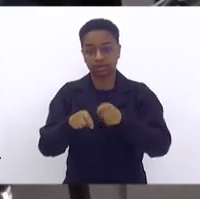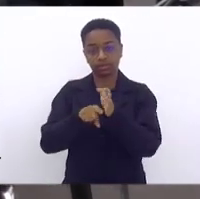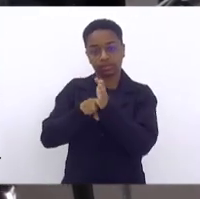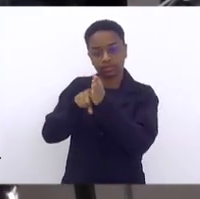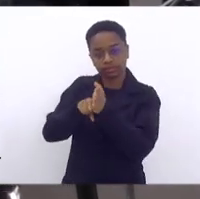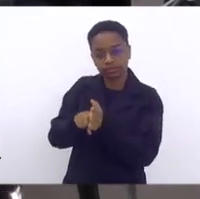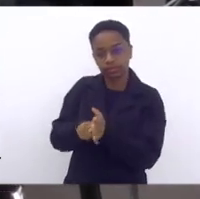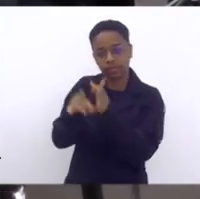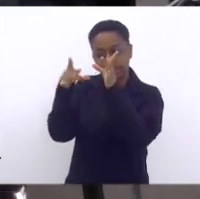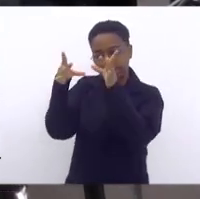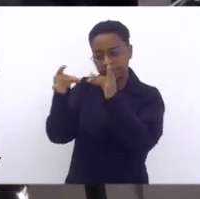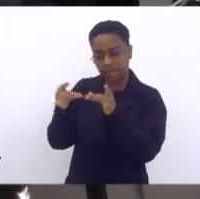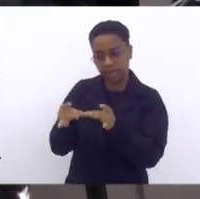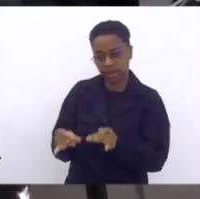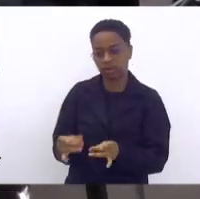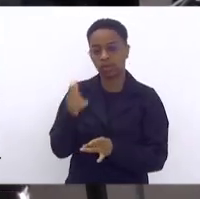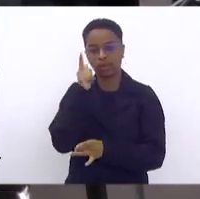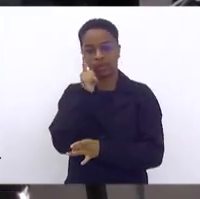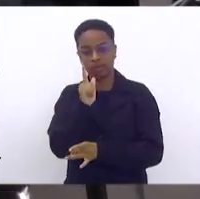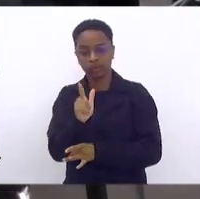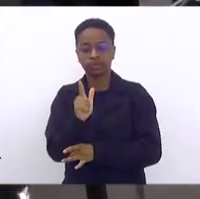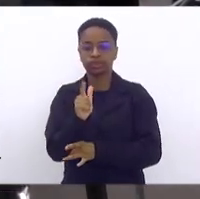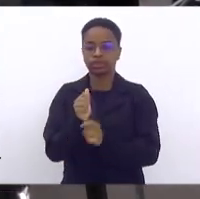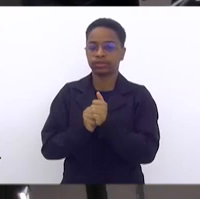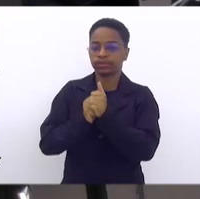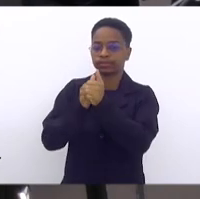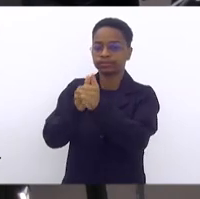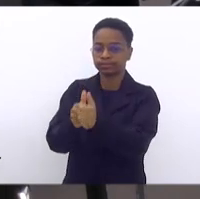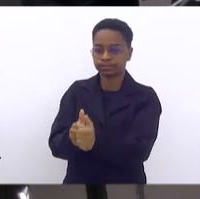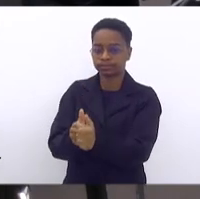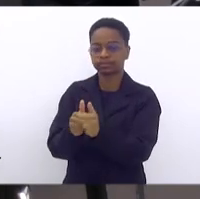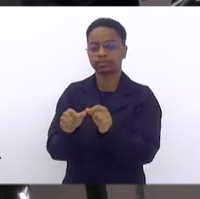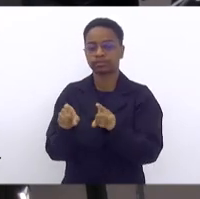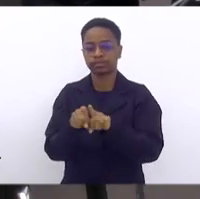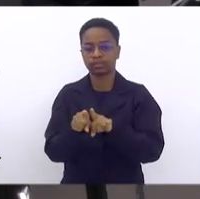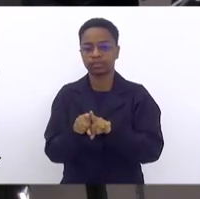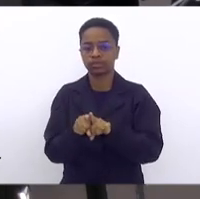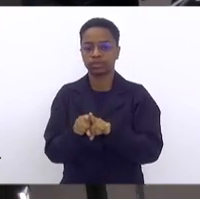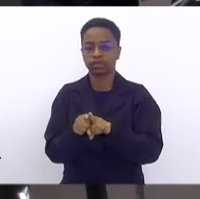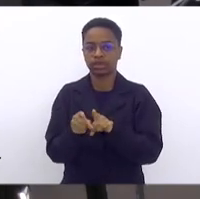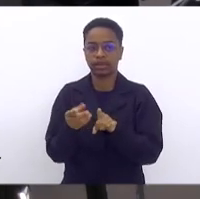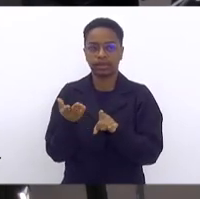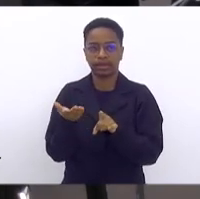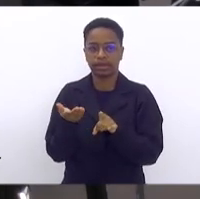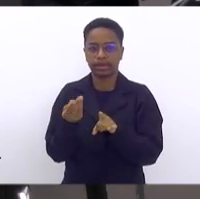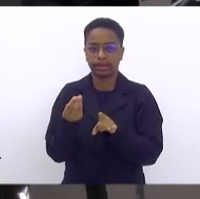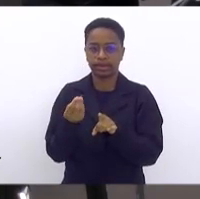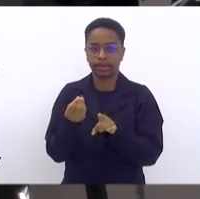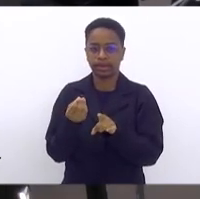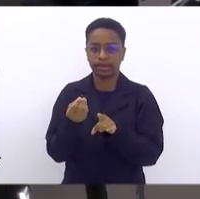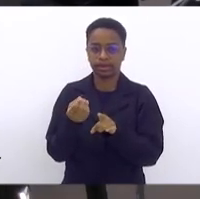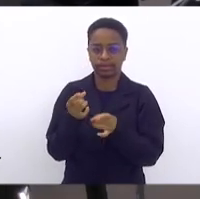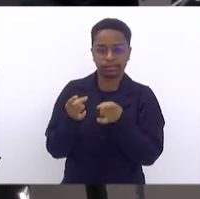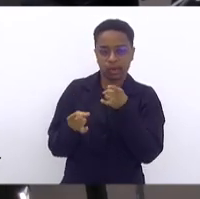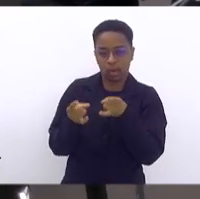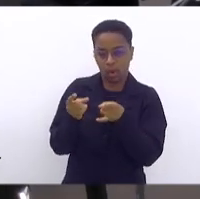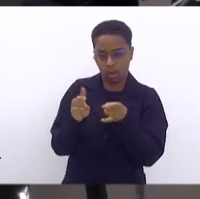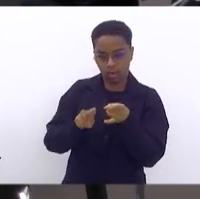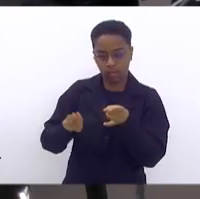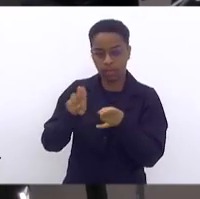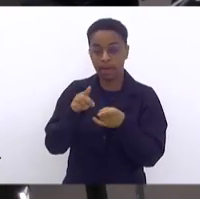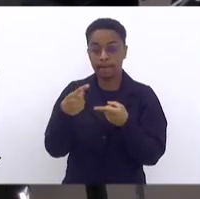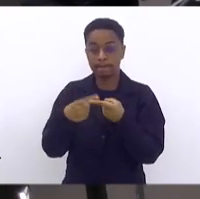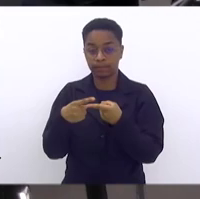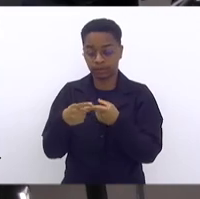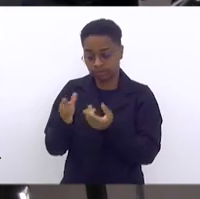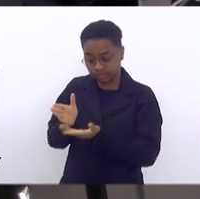conseguiria fazer esse acompanhamento de forma mais automatizada, digamos assim, porque a